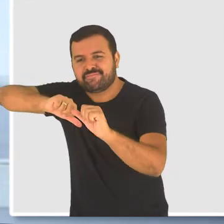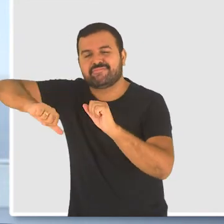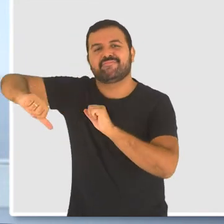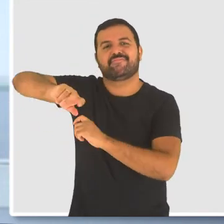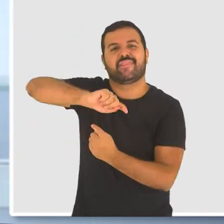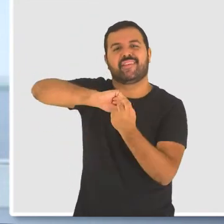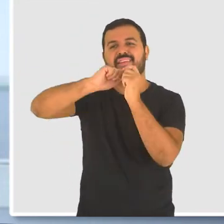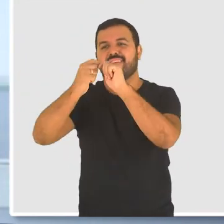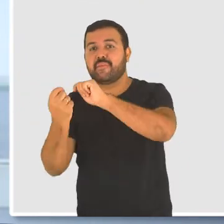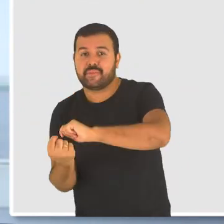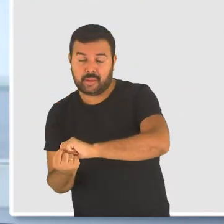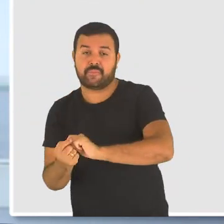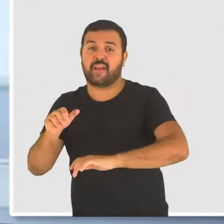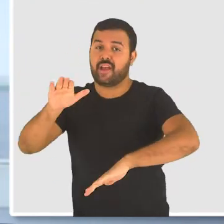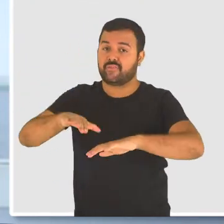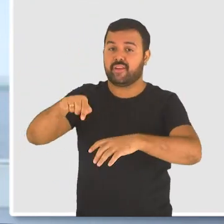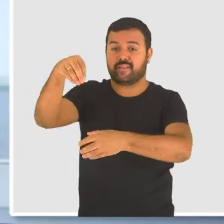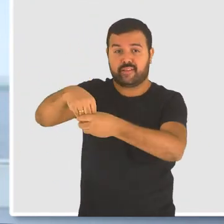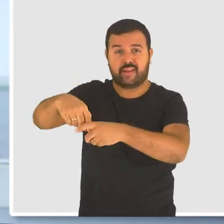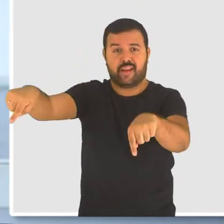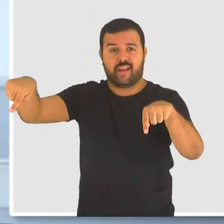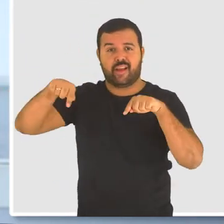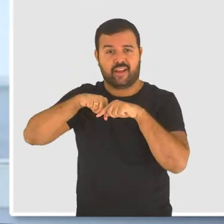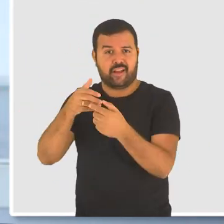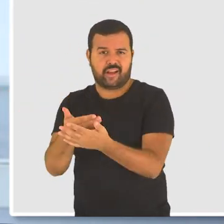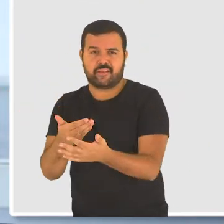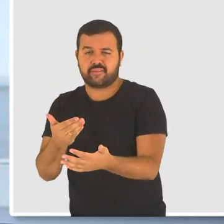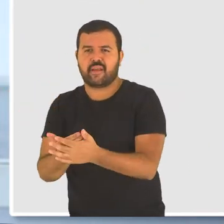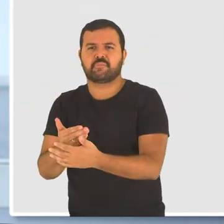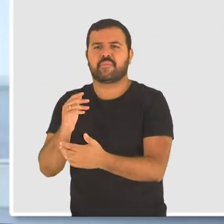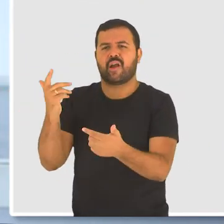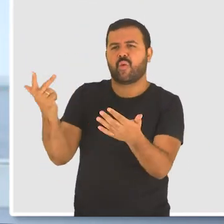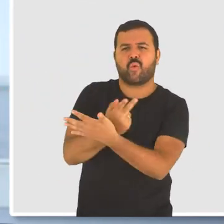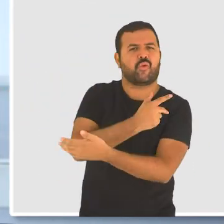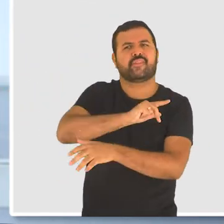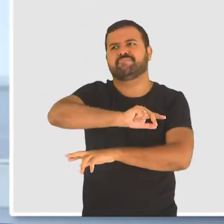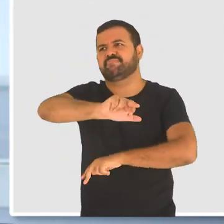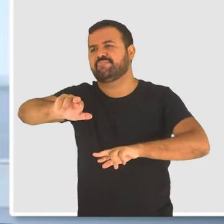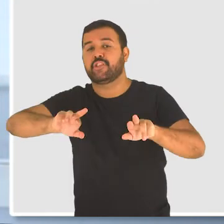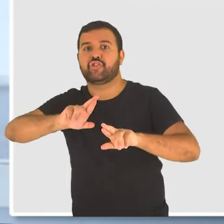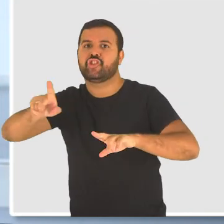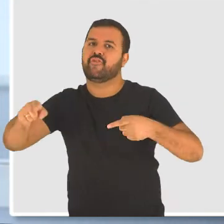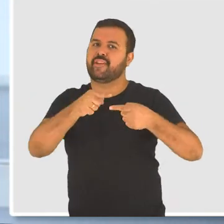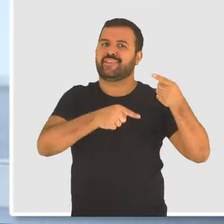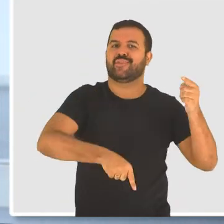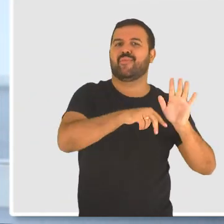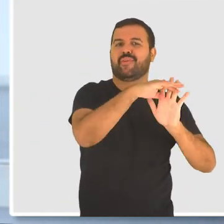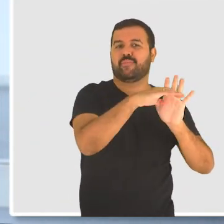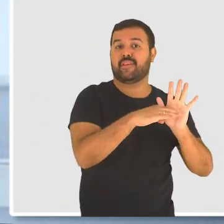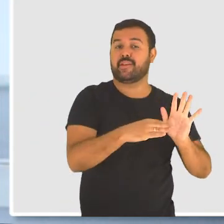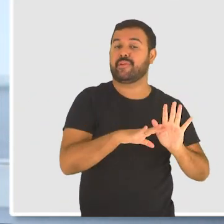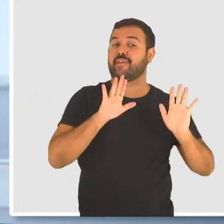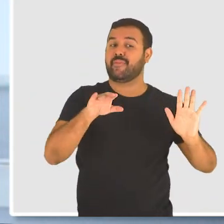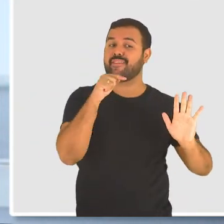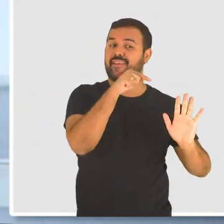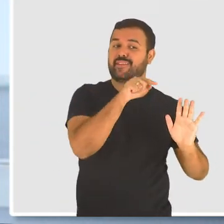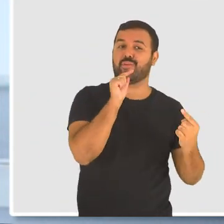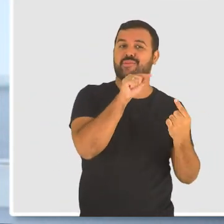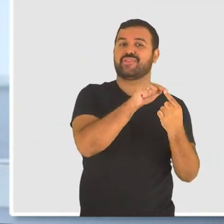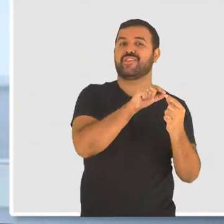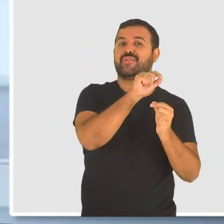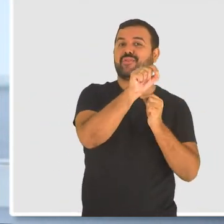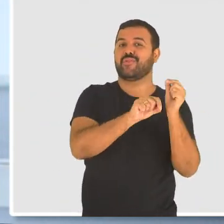aconteça nessa aula alguma coisa que o professor não tenha planejado, mas, de fato, o planejamento, ele